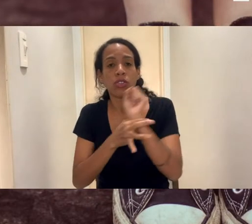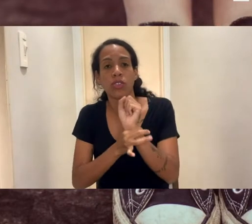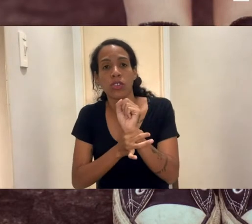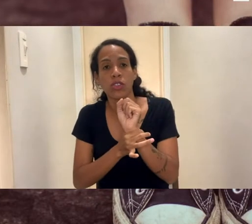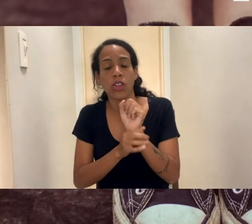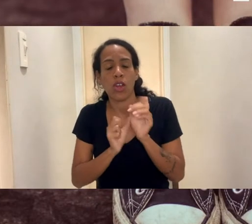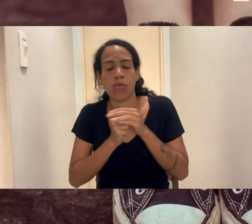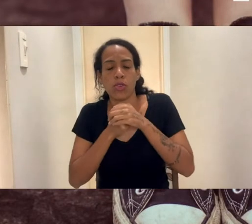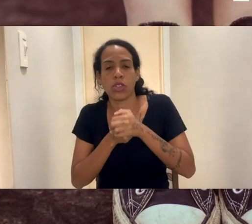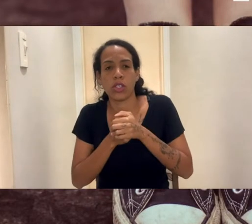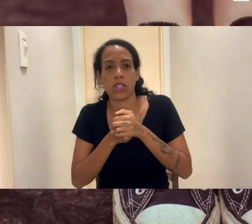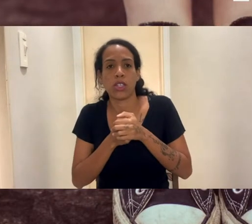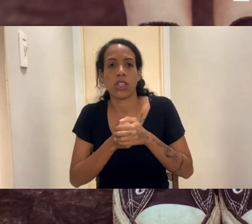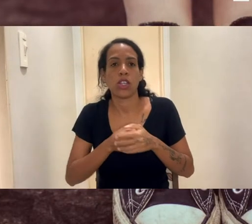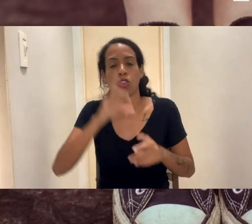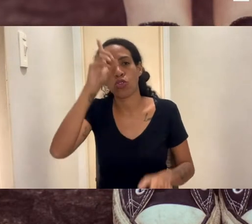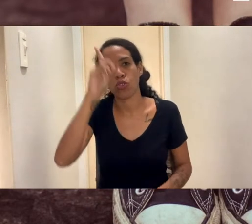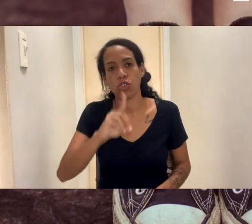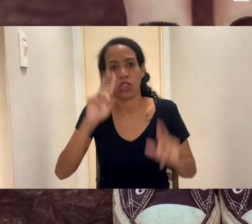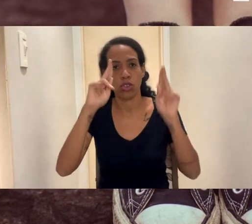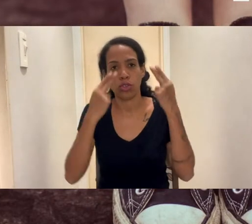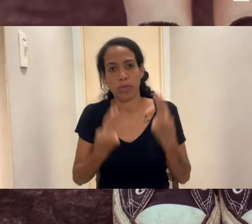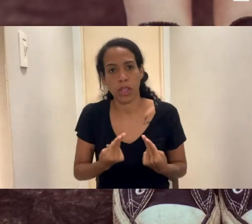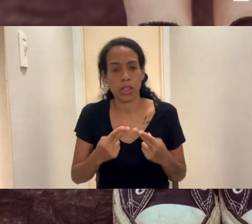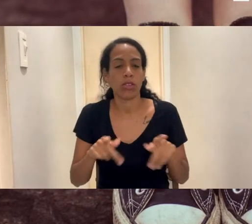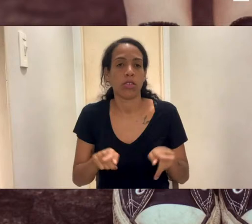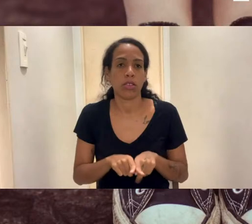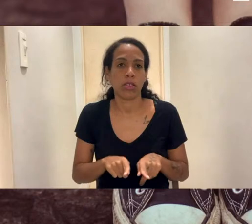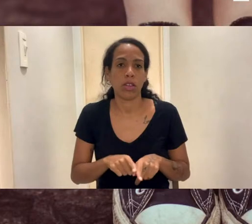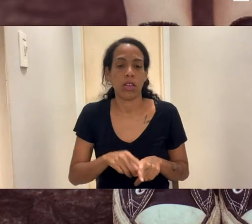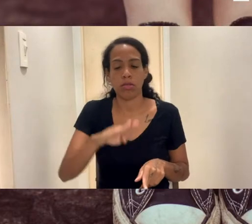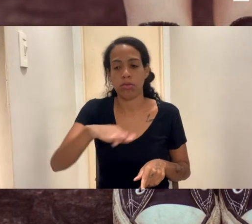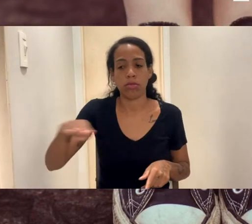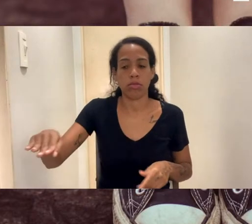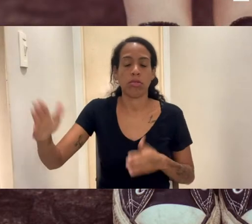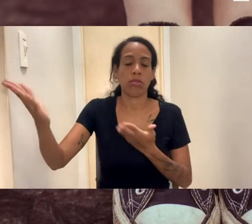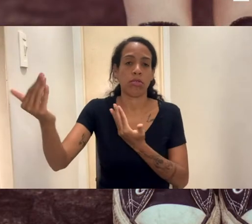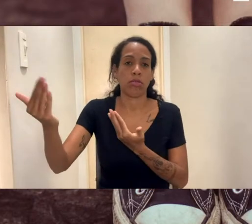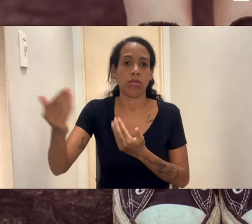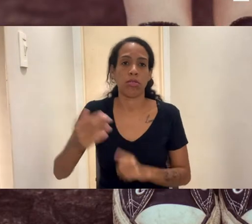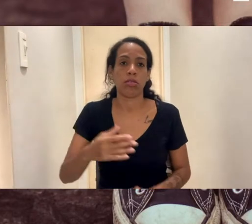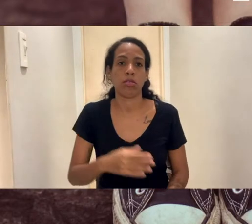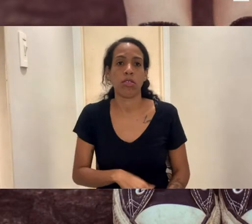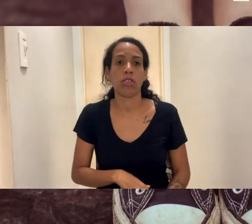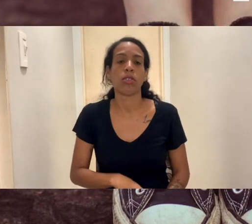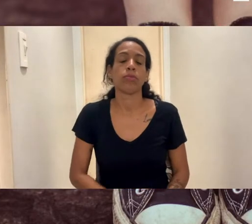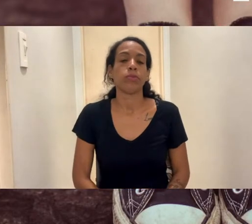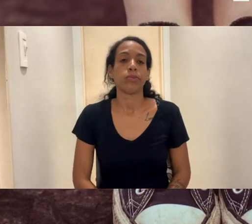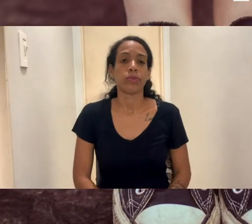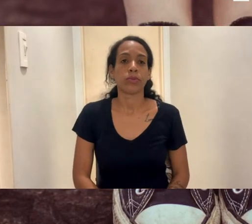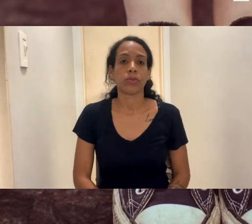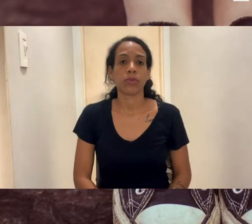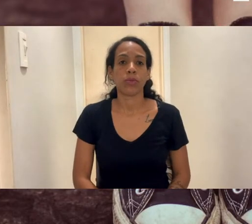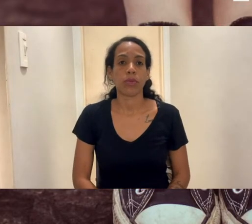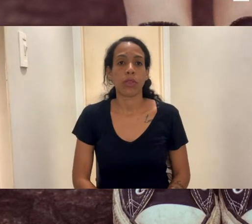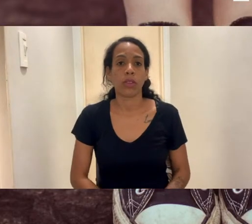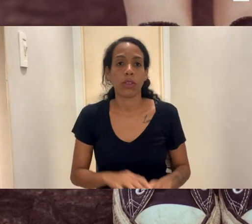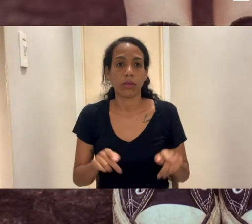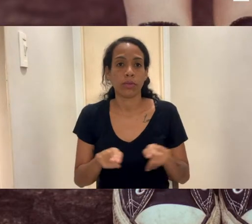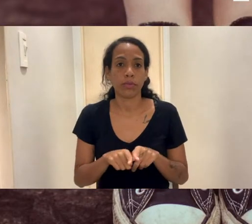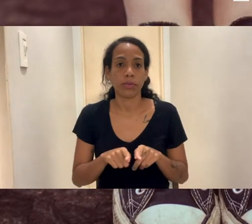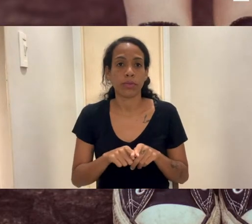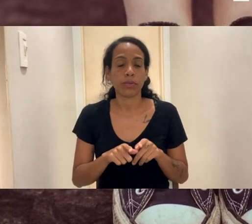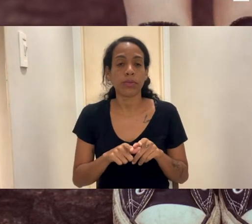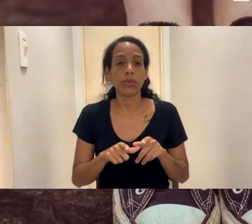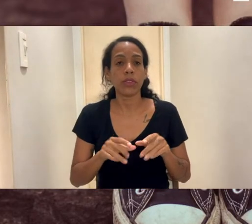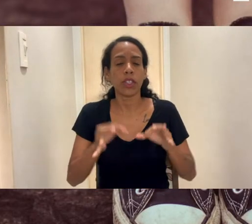proteção integral e dos direitos humanos, né, dos adolescentes e das adolescentes e jovens, alinhada às